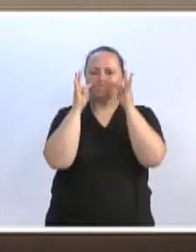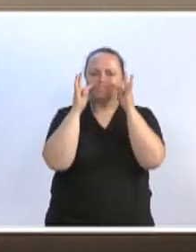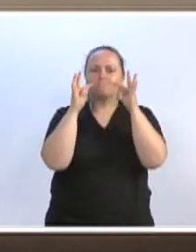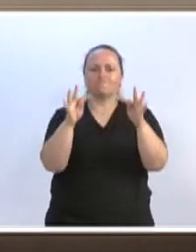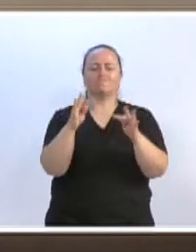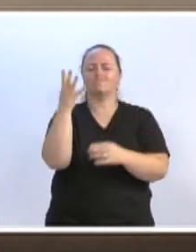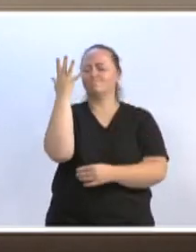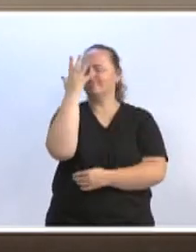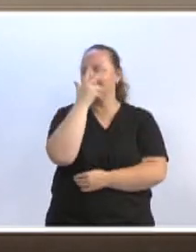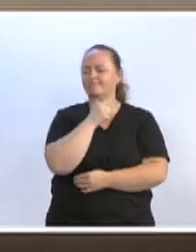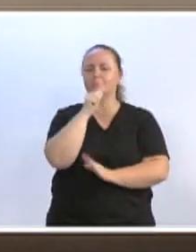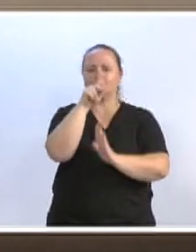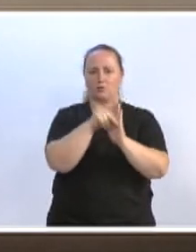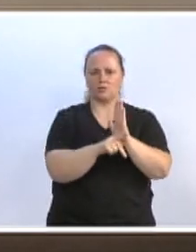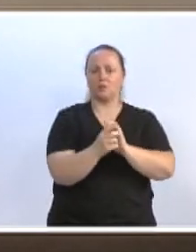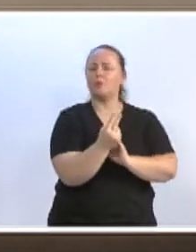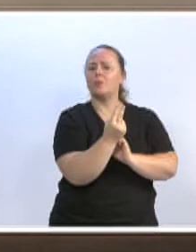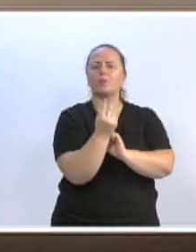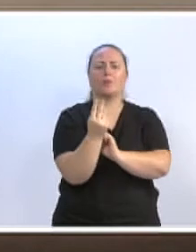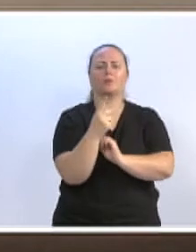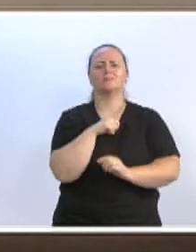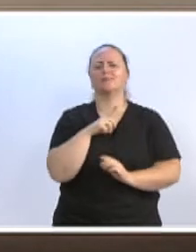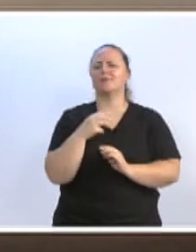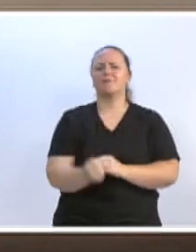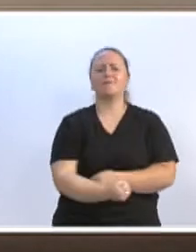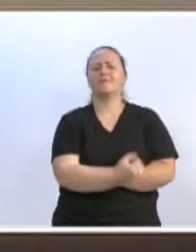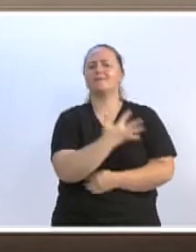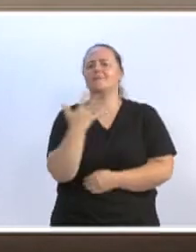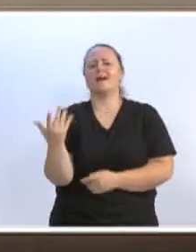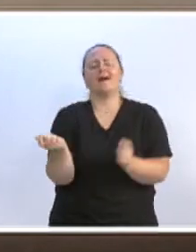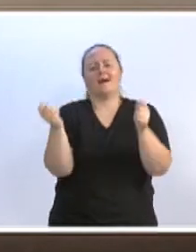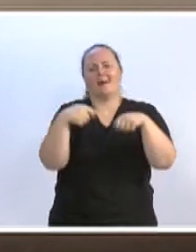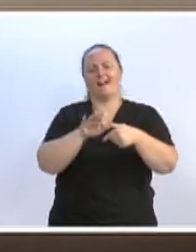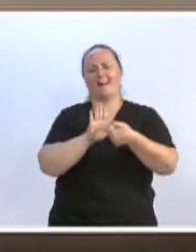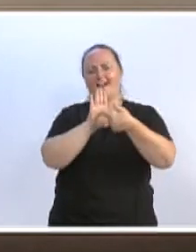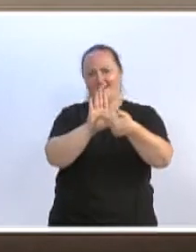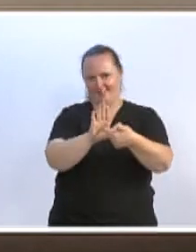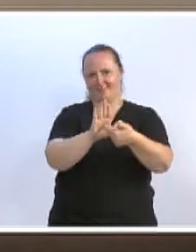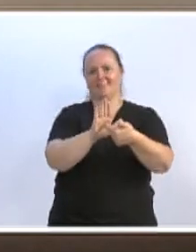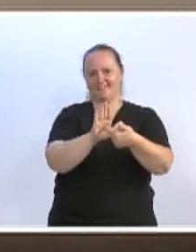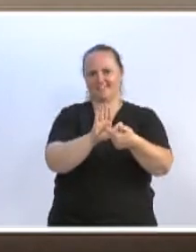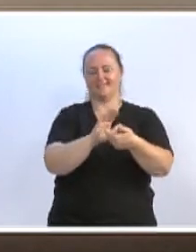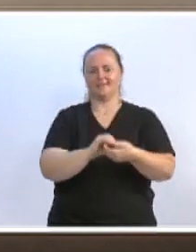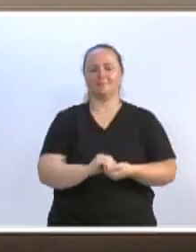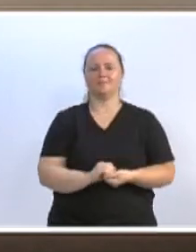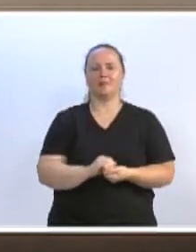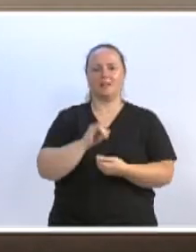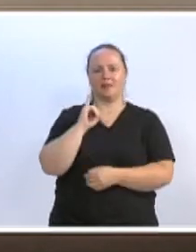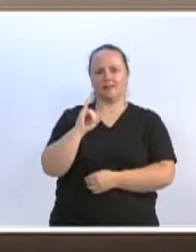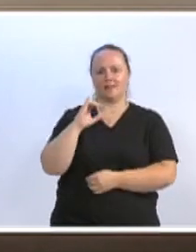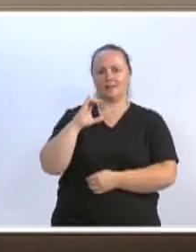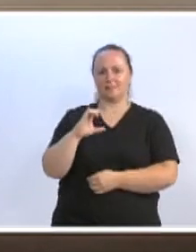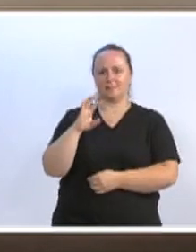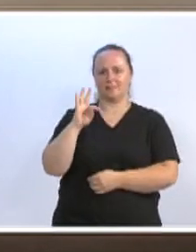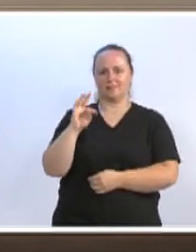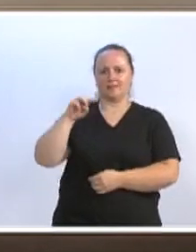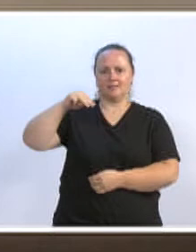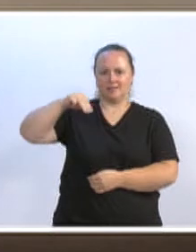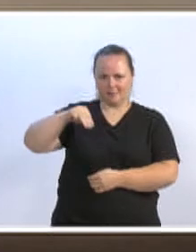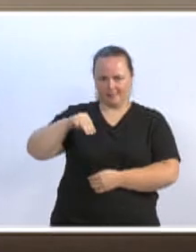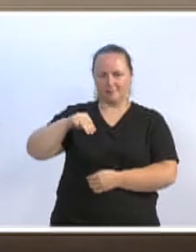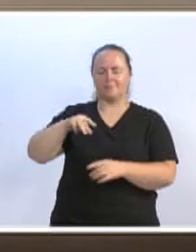citando 2 exemplos apenas aqui de centenas que eu poderia citar. A igreja, o ICTM, Igreja Cristã Templo dos